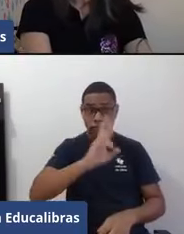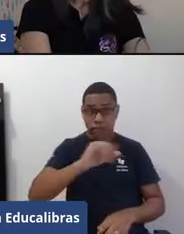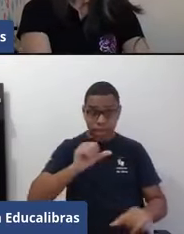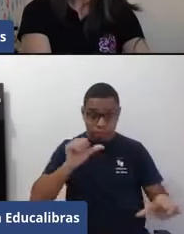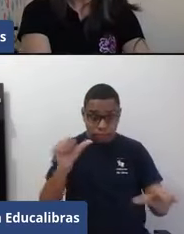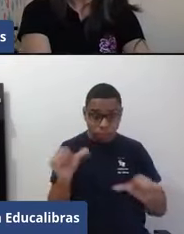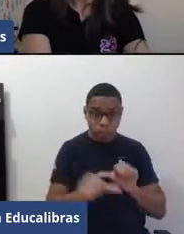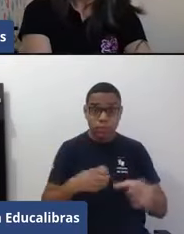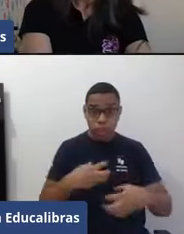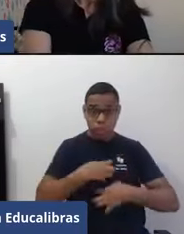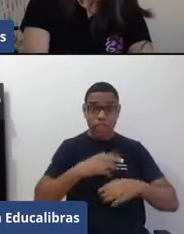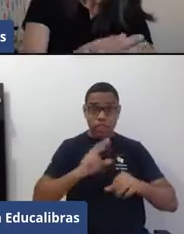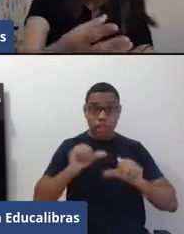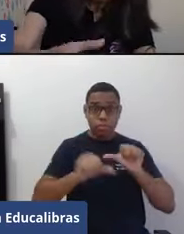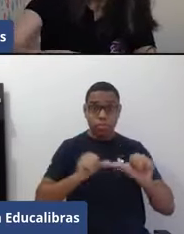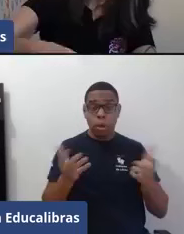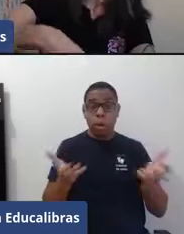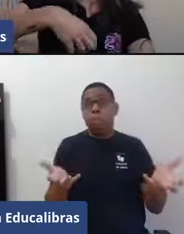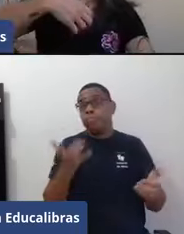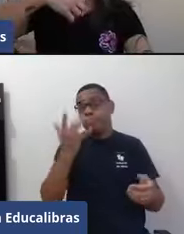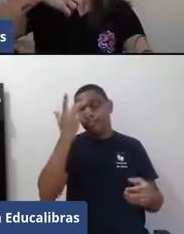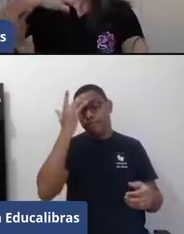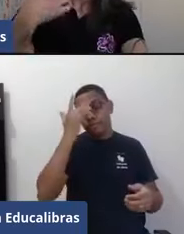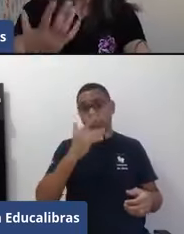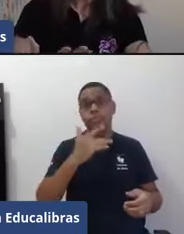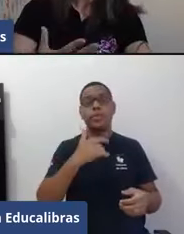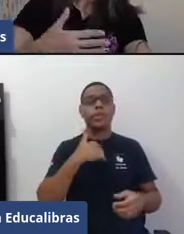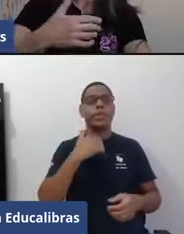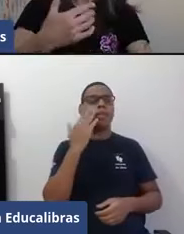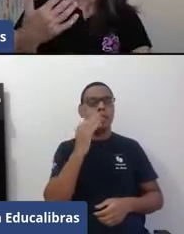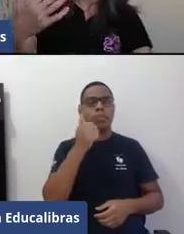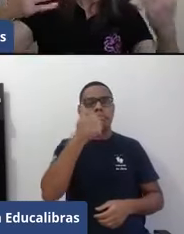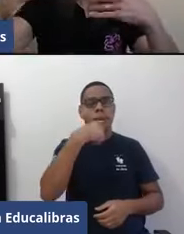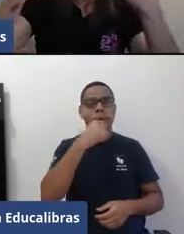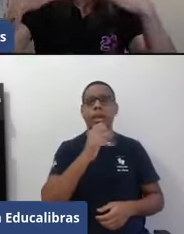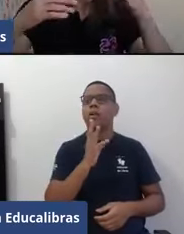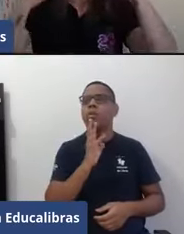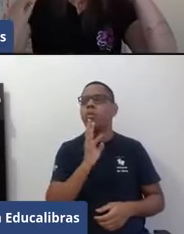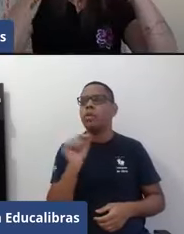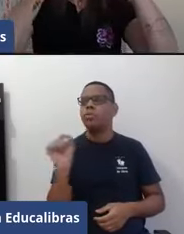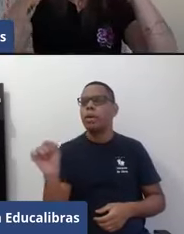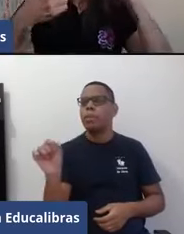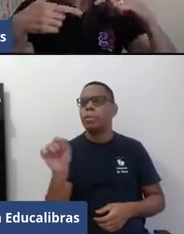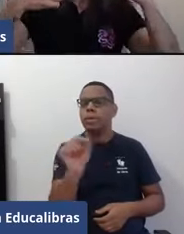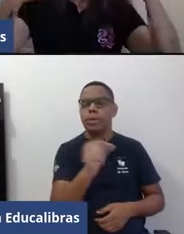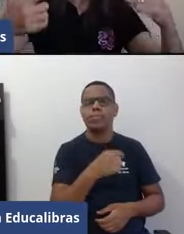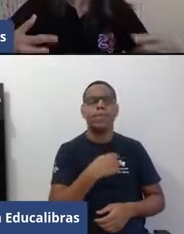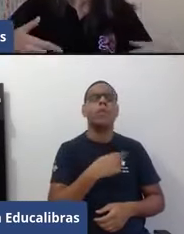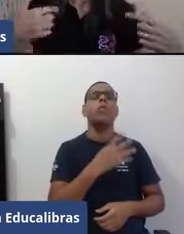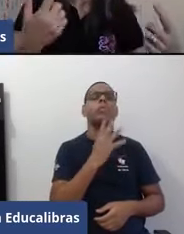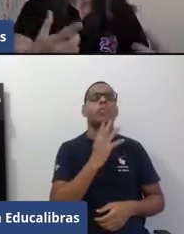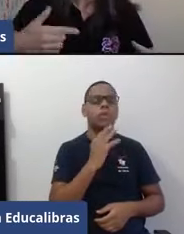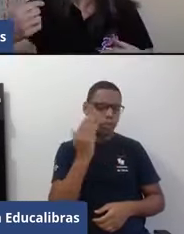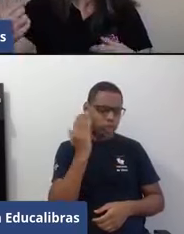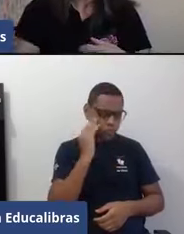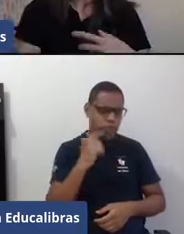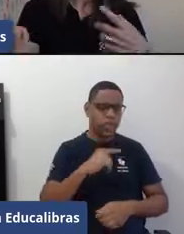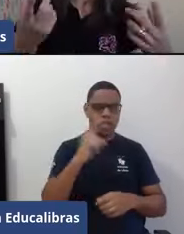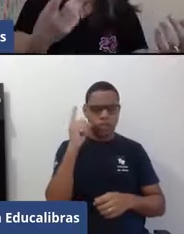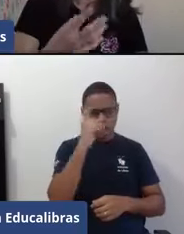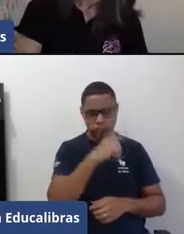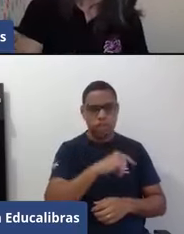sua atitude. Eu entendo a fala das mães, né? Estou falando como professor, eu entendo a fala, a dificuldade das mães,